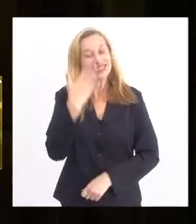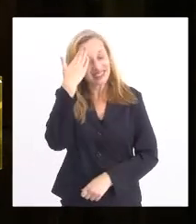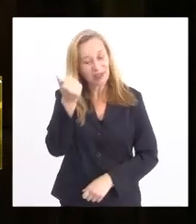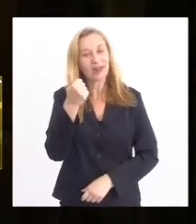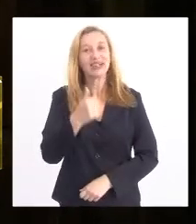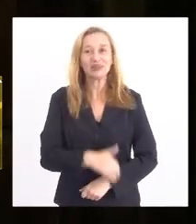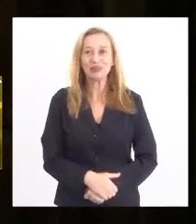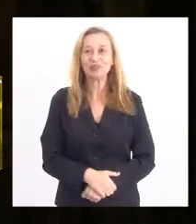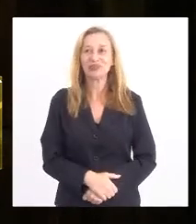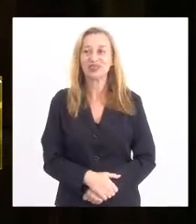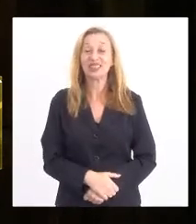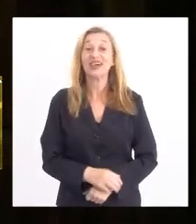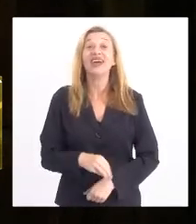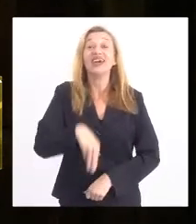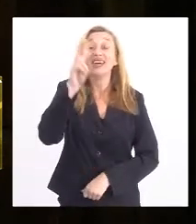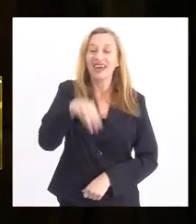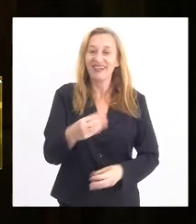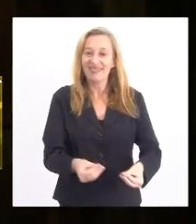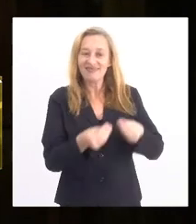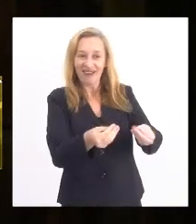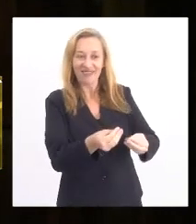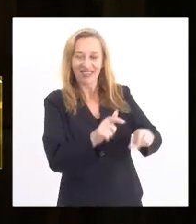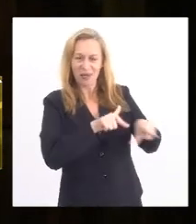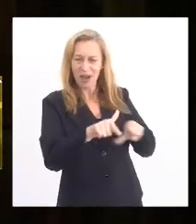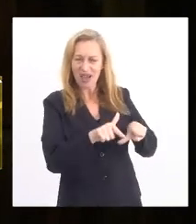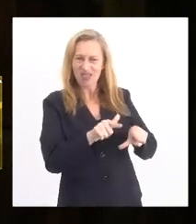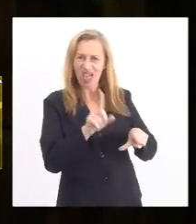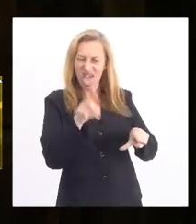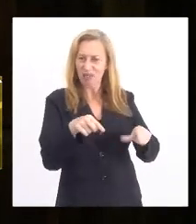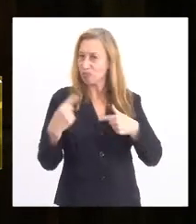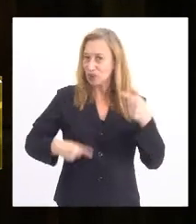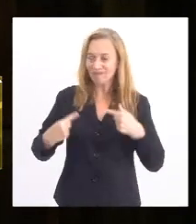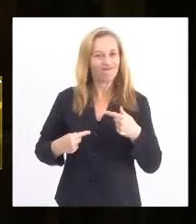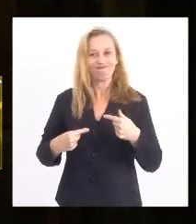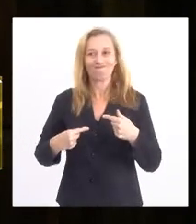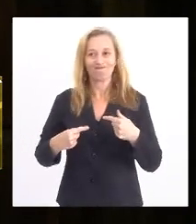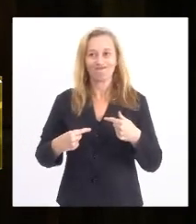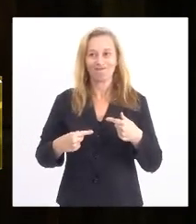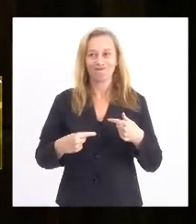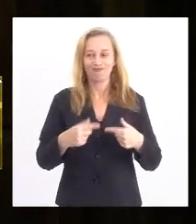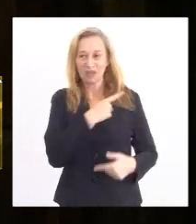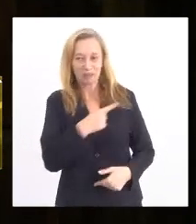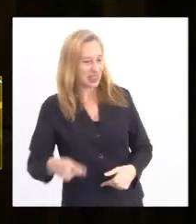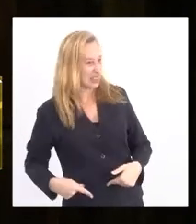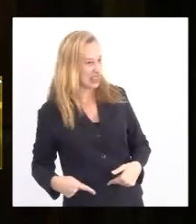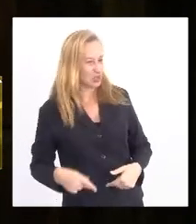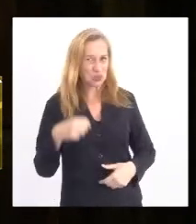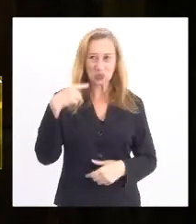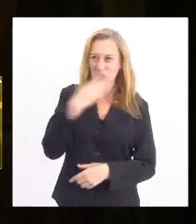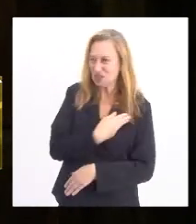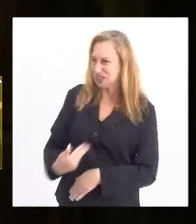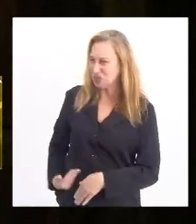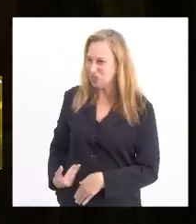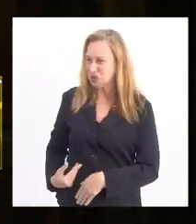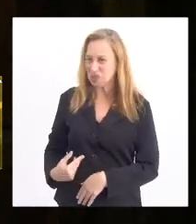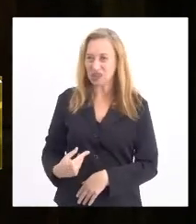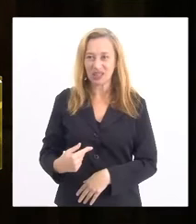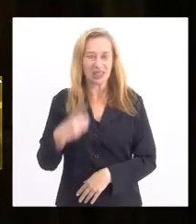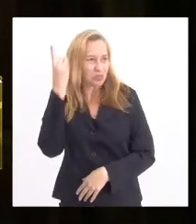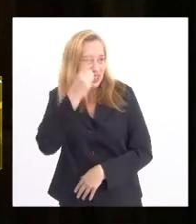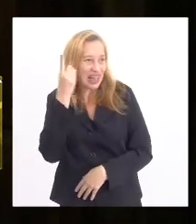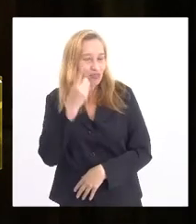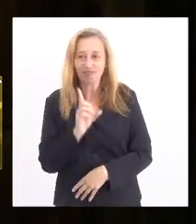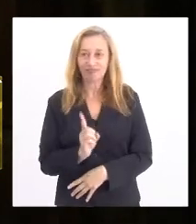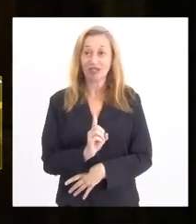sabendo que Quem gera emprego não é o político Quem gera emprego não é o presidente o governador não é o deputado